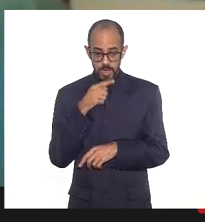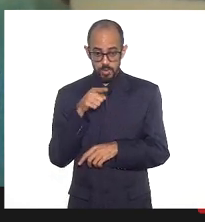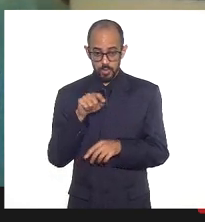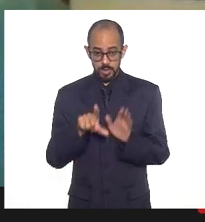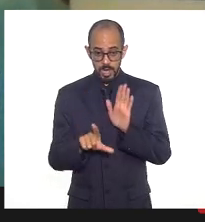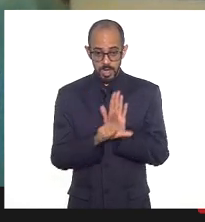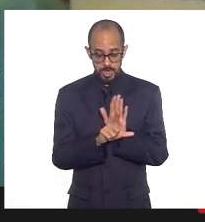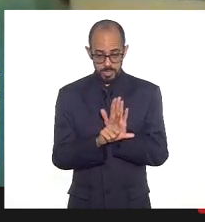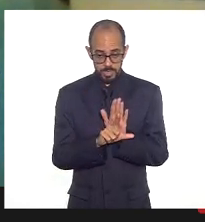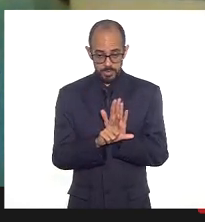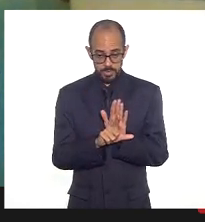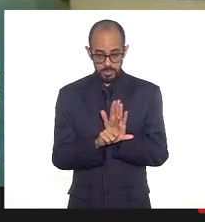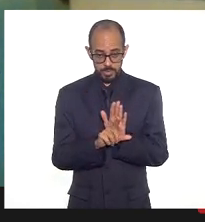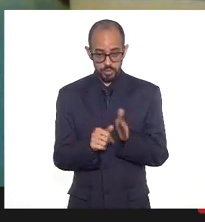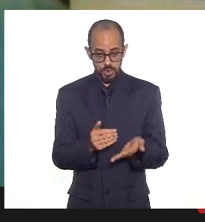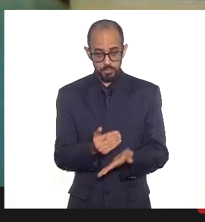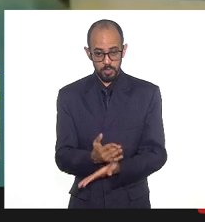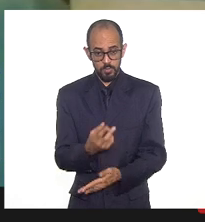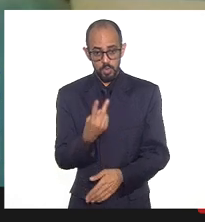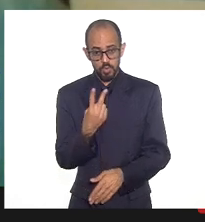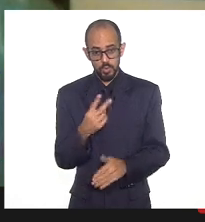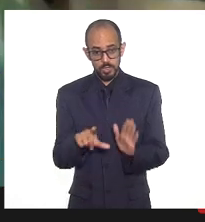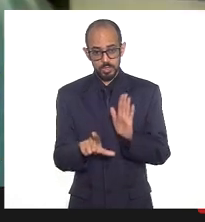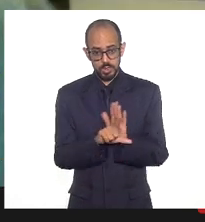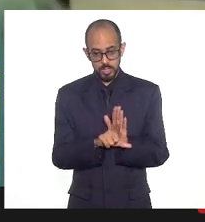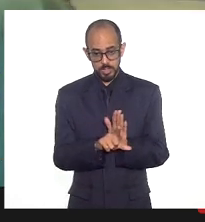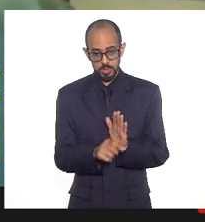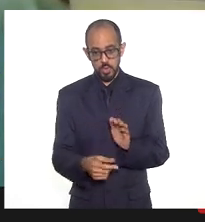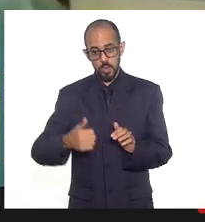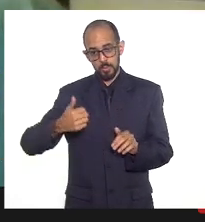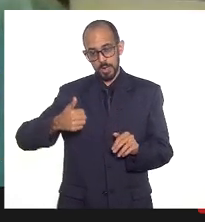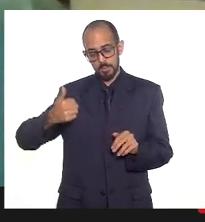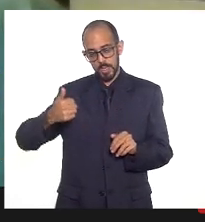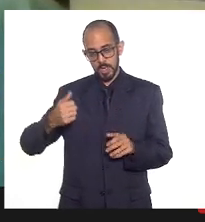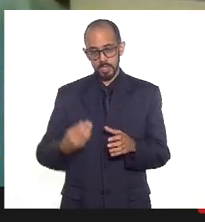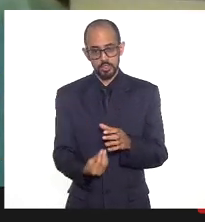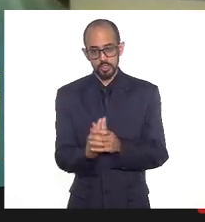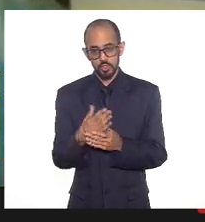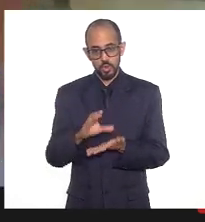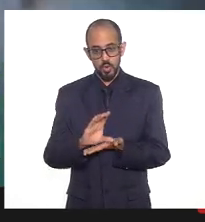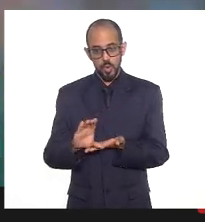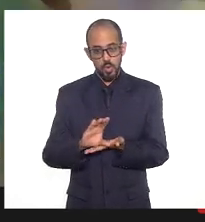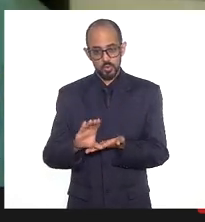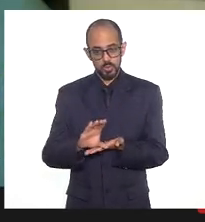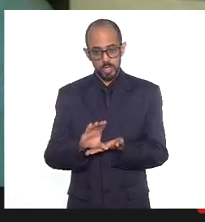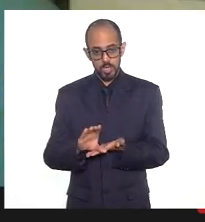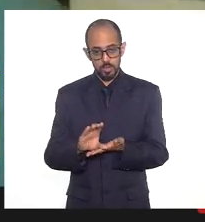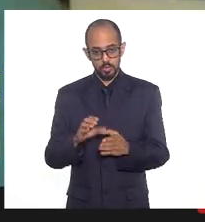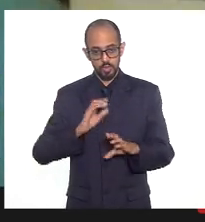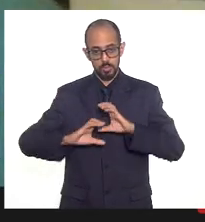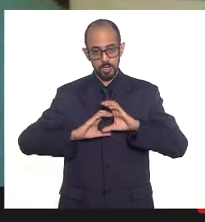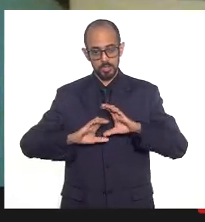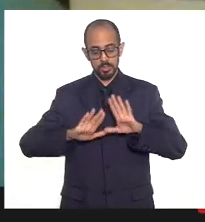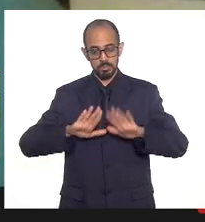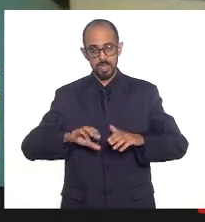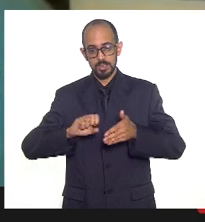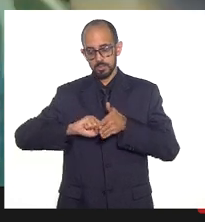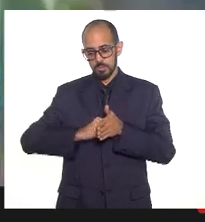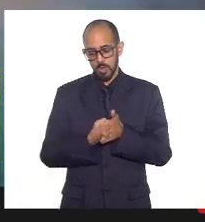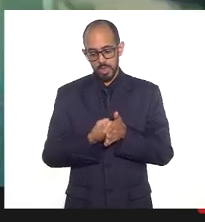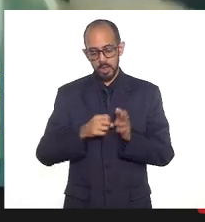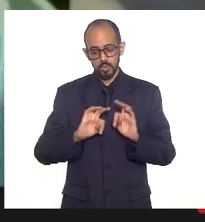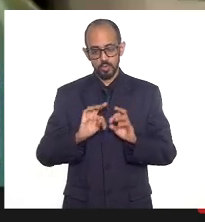verdade, nós aprovamos 2 leis, todas há muito tempo. Uma, a gente criou o Conselho de Comunicação, mas vetaram toda a composição. Ou